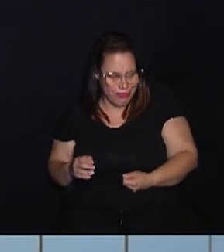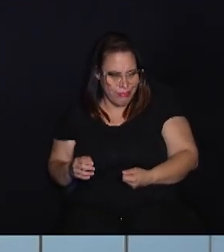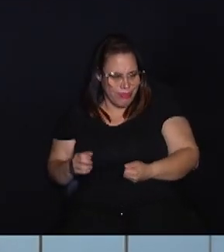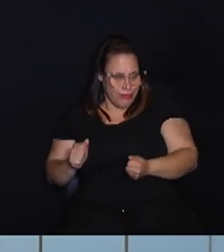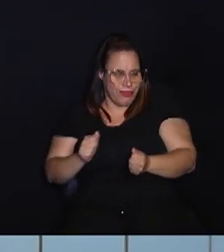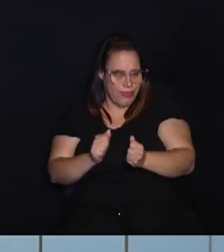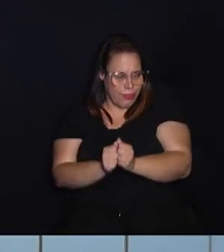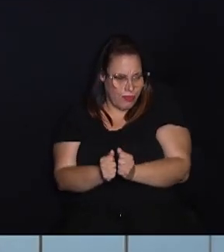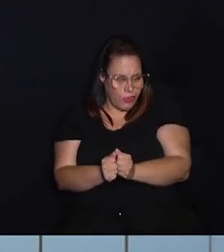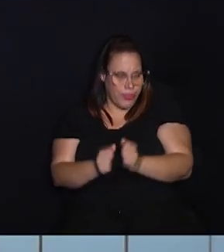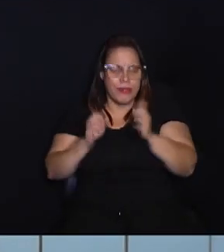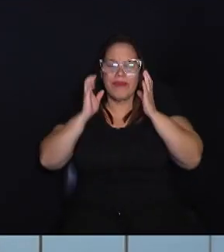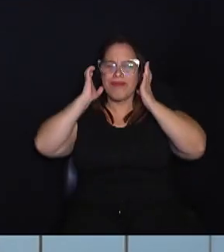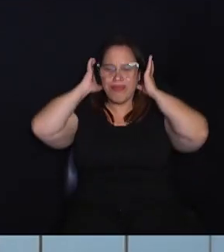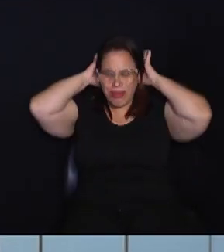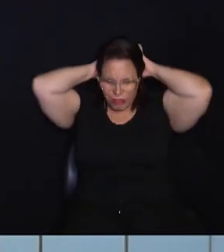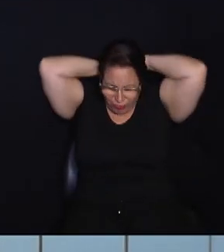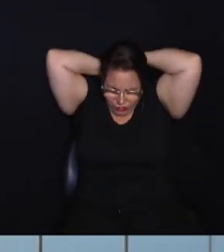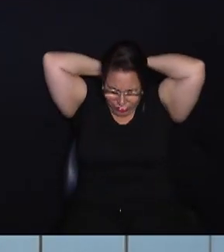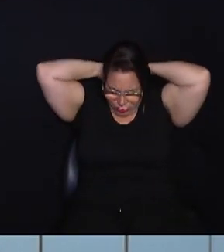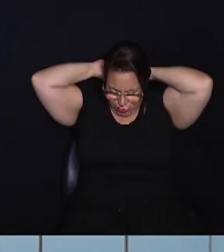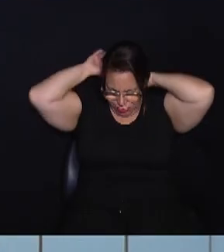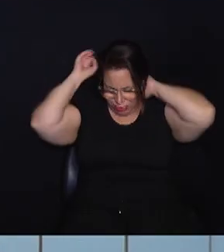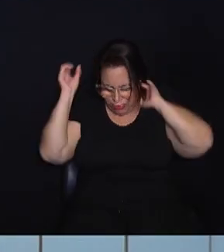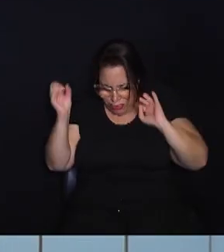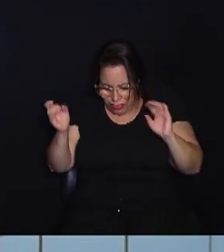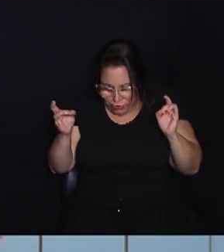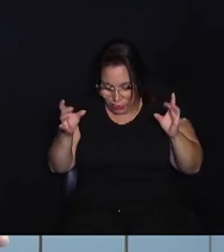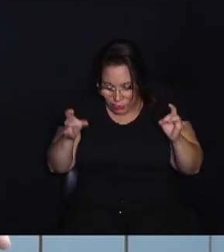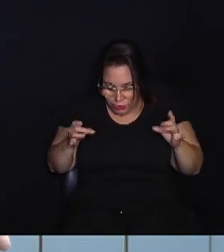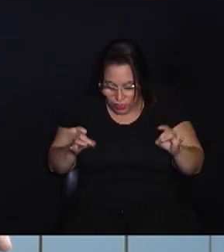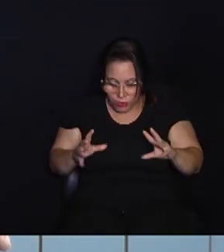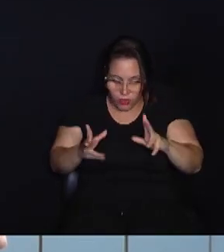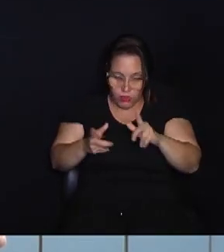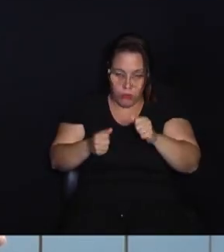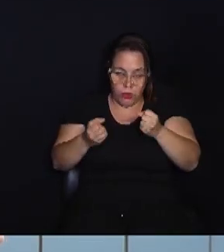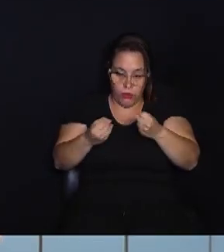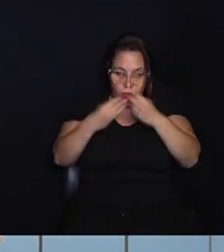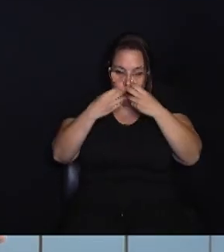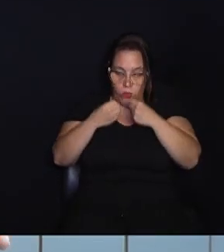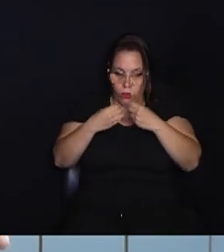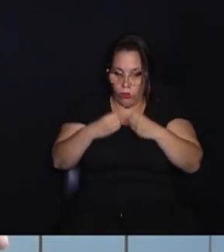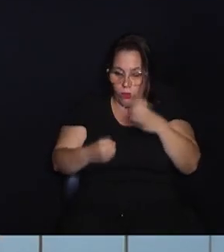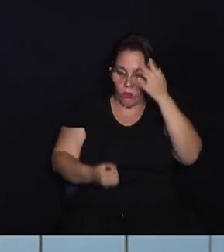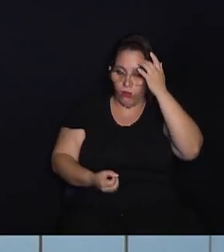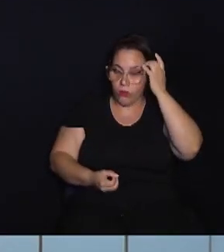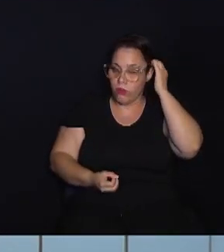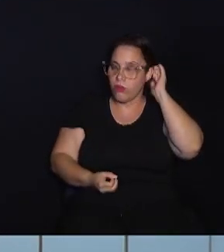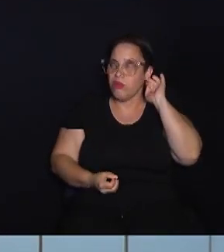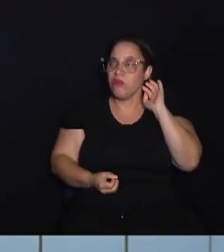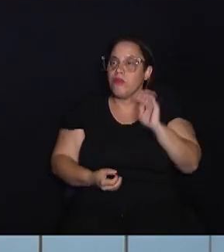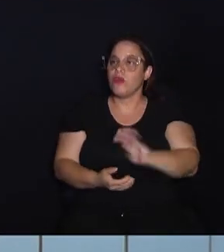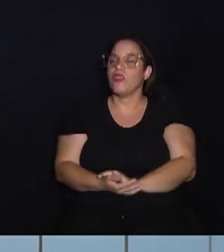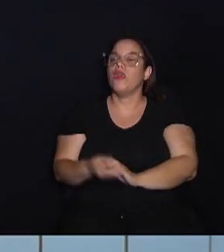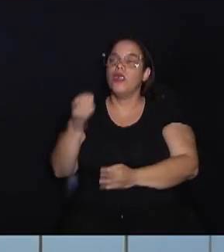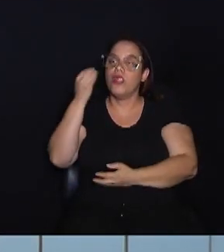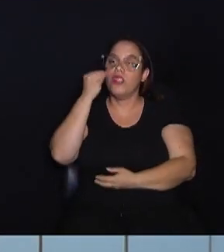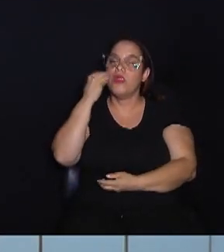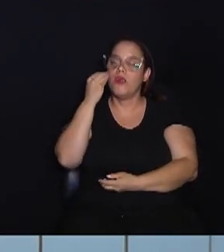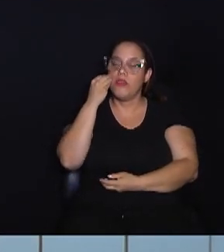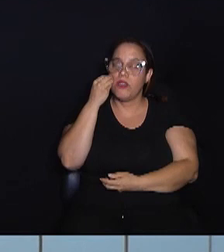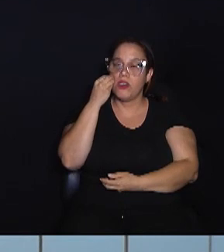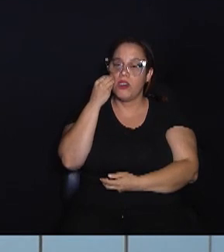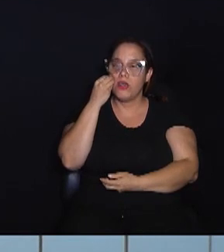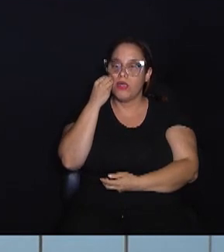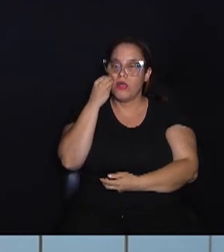região, especialistas do mundo que estão debruçados para trazer informações atualizadas das experiências exitosas,